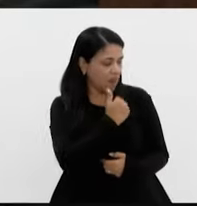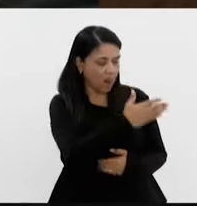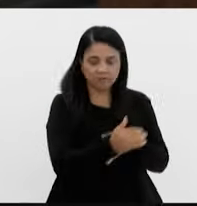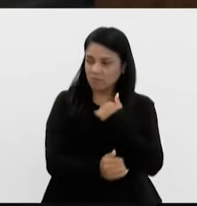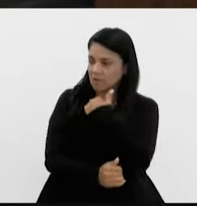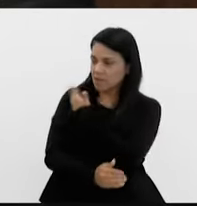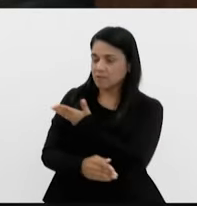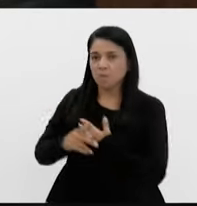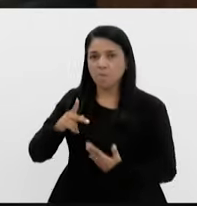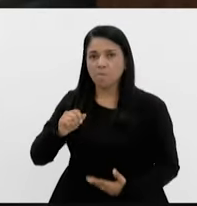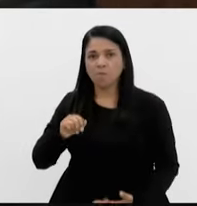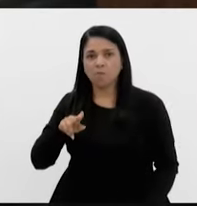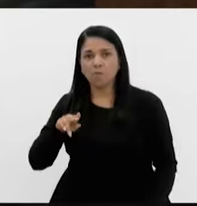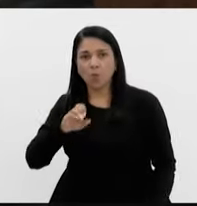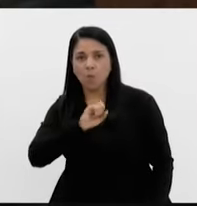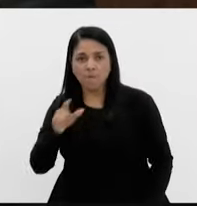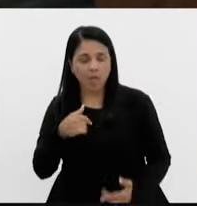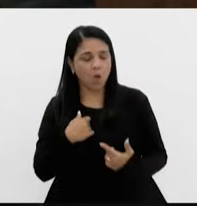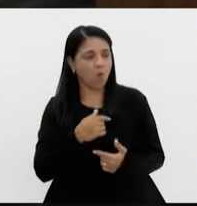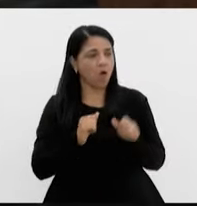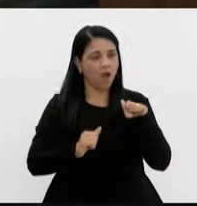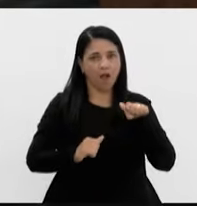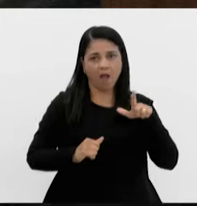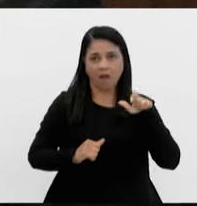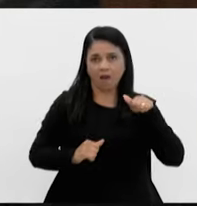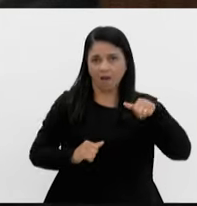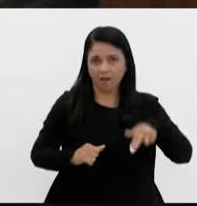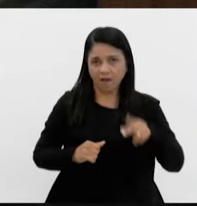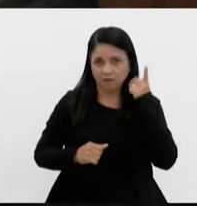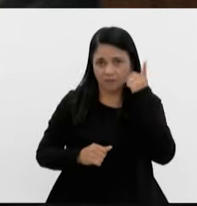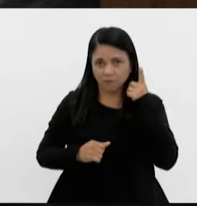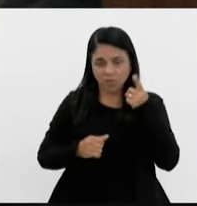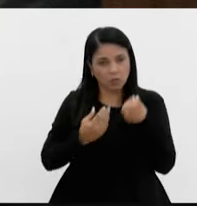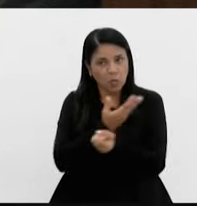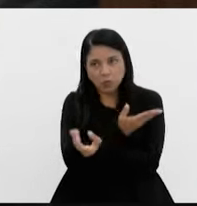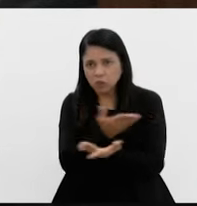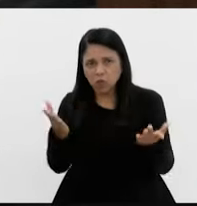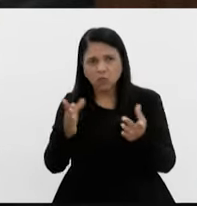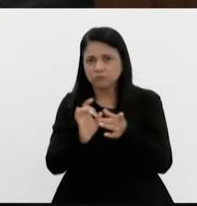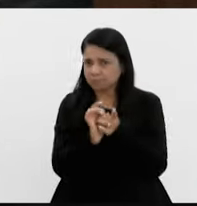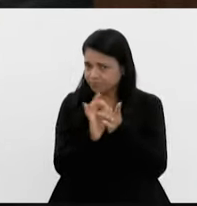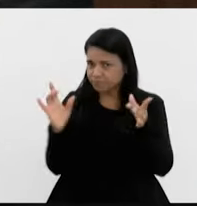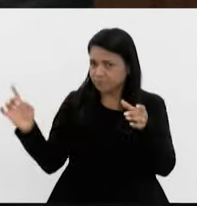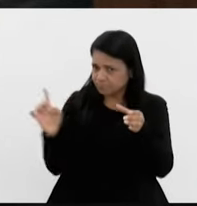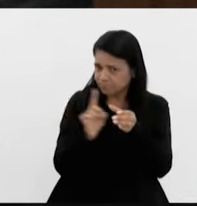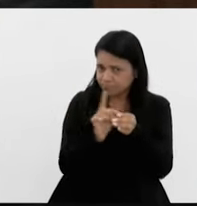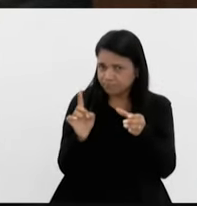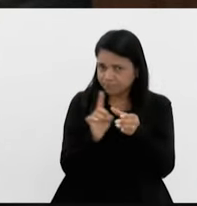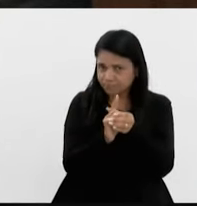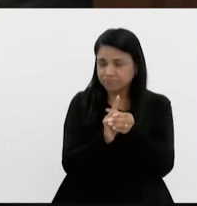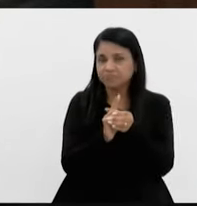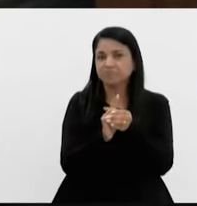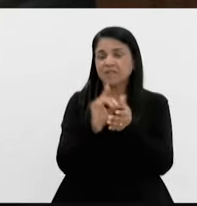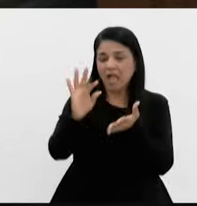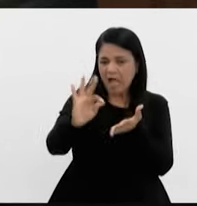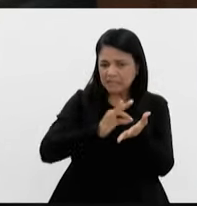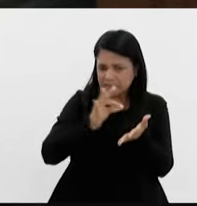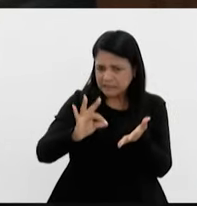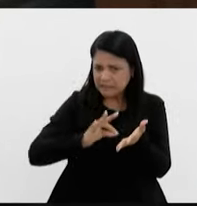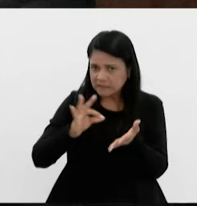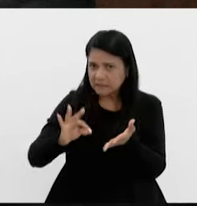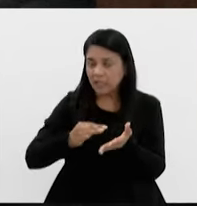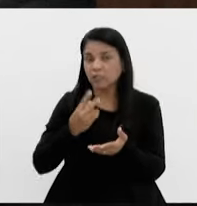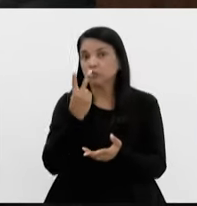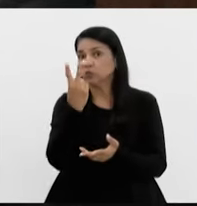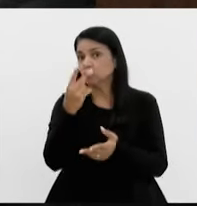Lopes e a gente tá protocolando hoje obviamente aberto a todos os deputados dessa casa que queiram assinar conosco duas